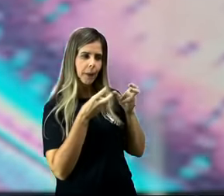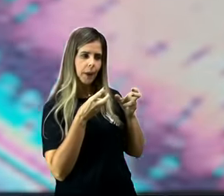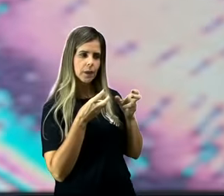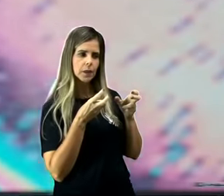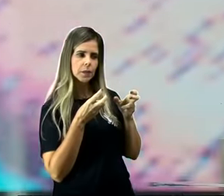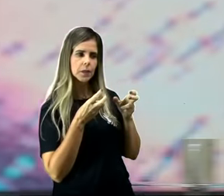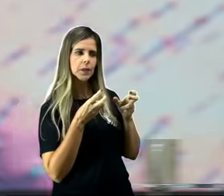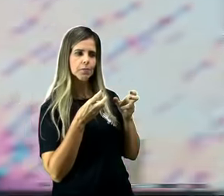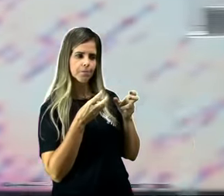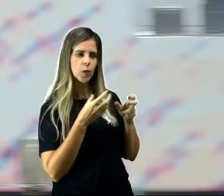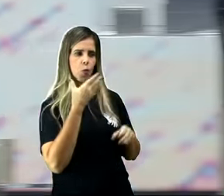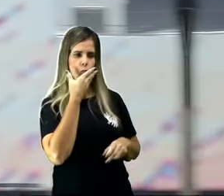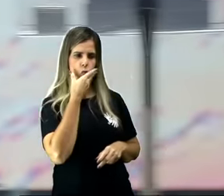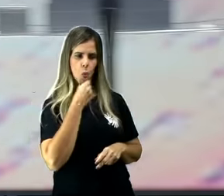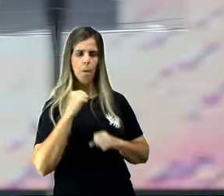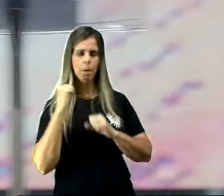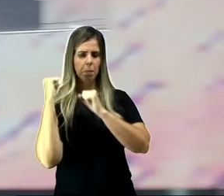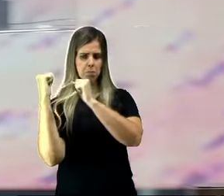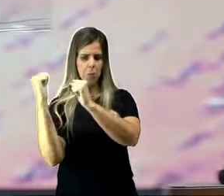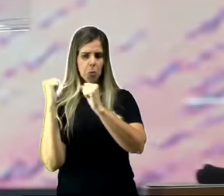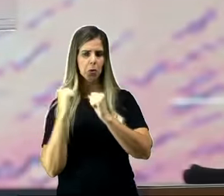tem autoridade chegou. Ei.